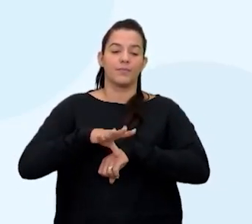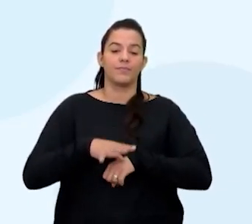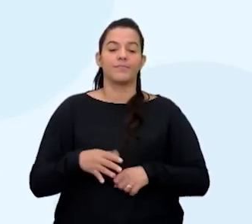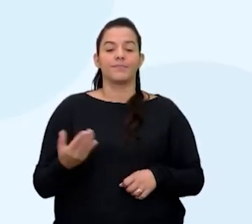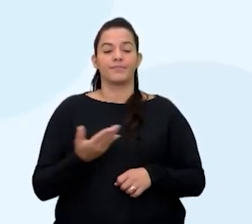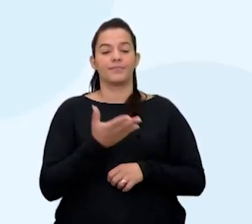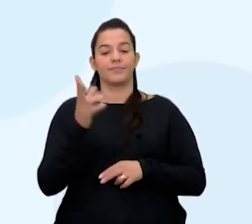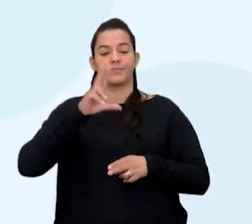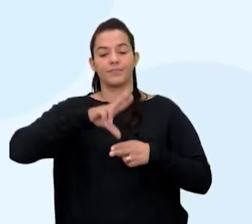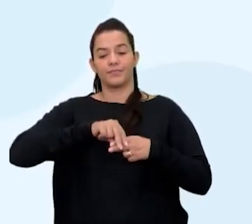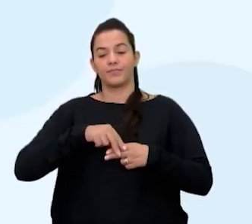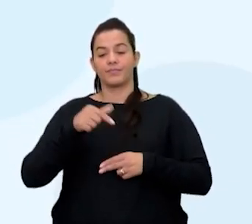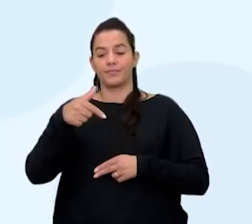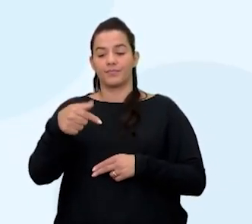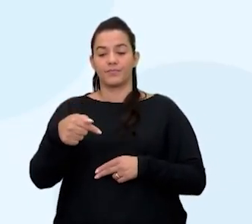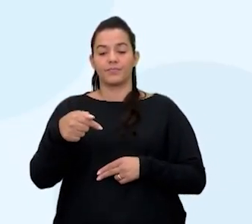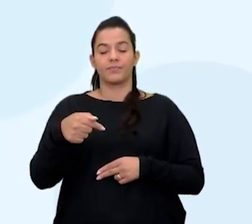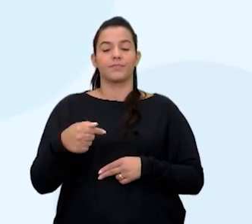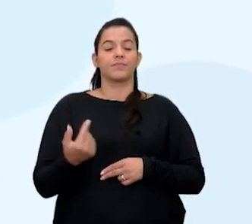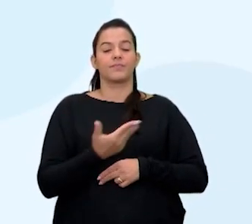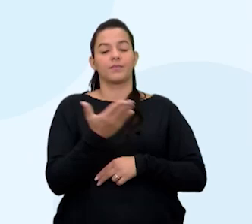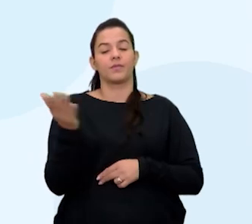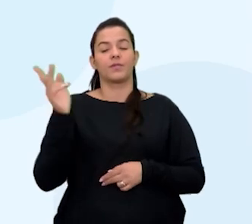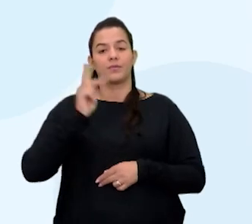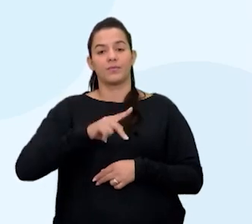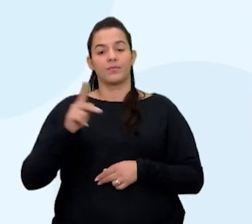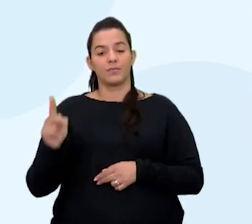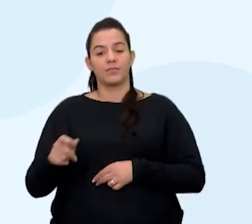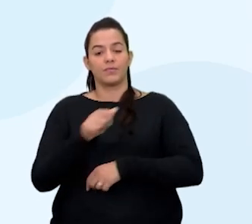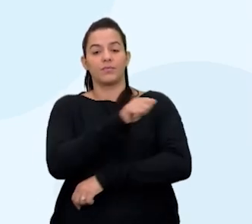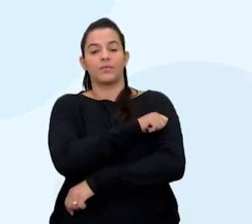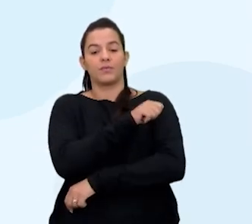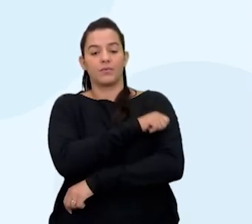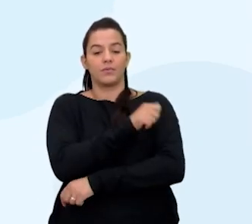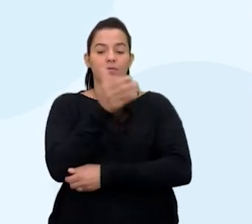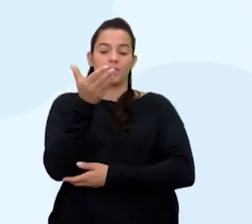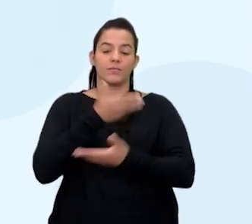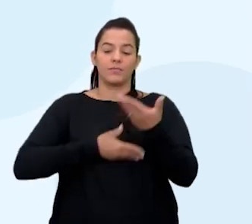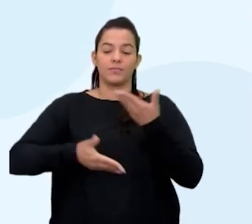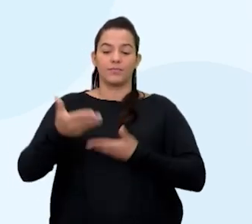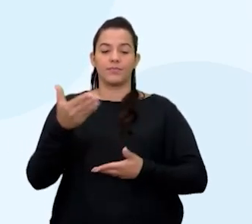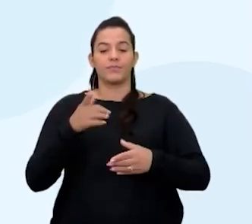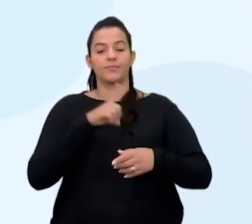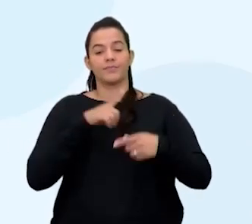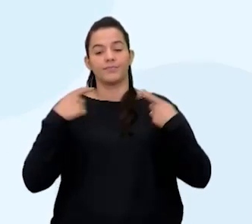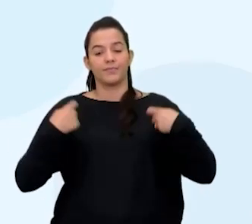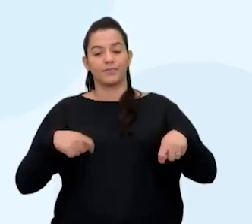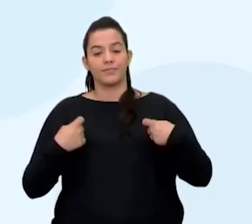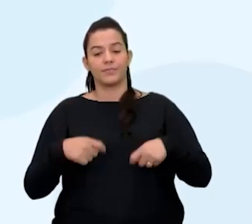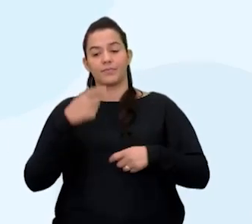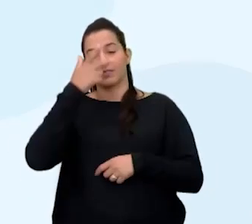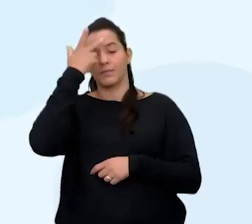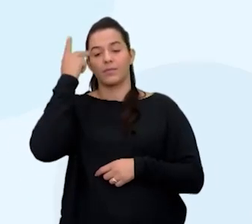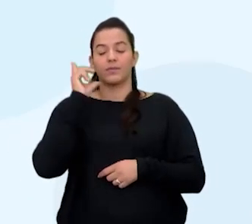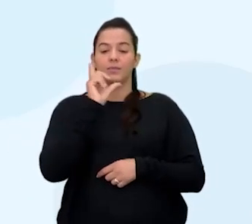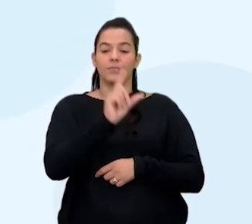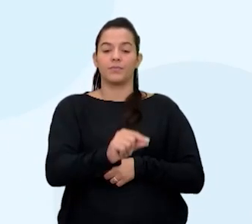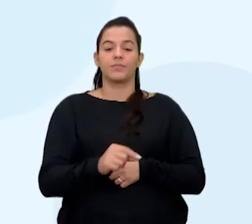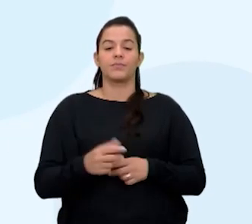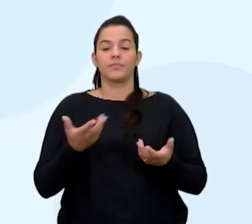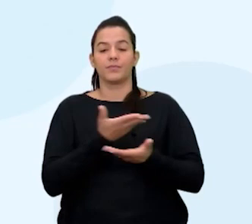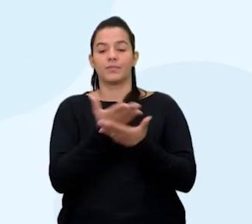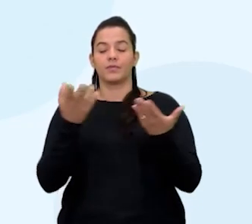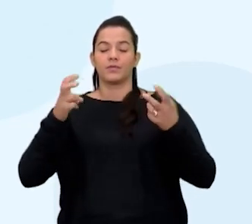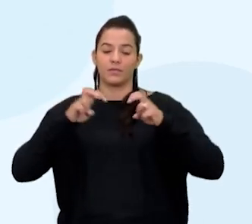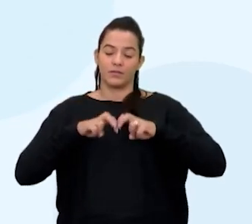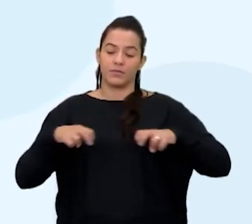o artigo 7 que o professor e o aluno podem compartilhar sobre o Estatuto do Refugiado no Brasil